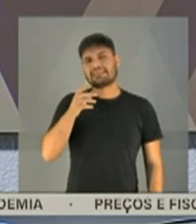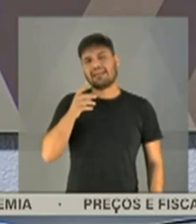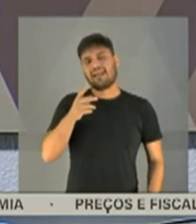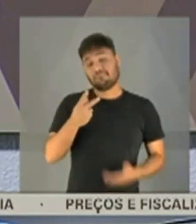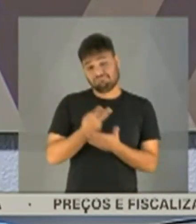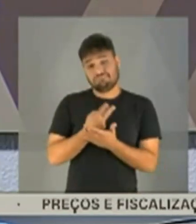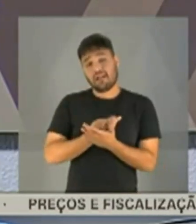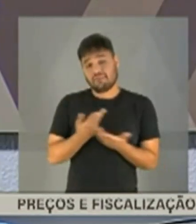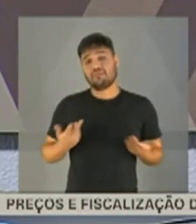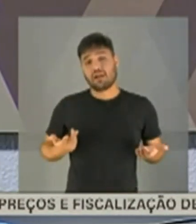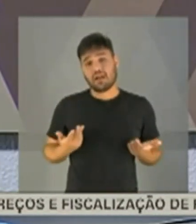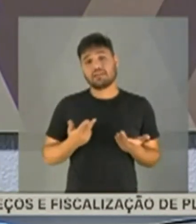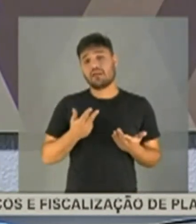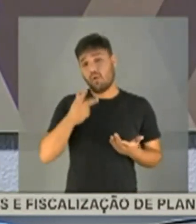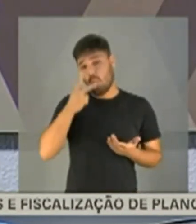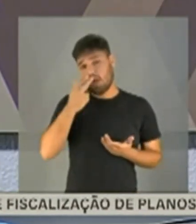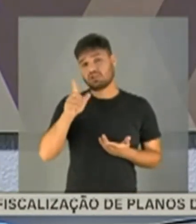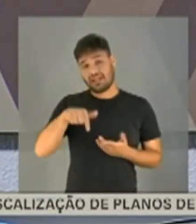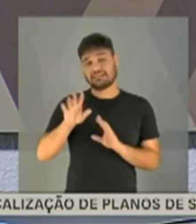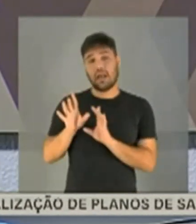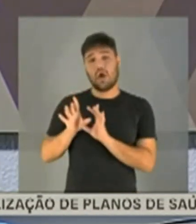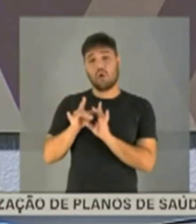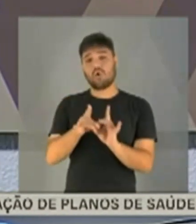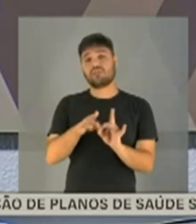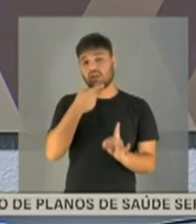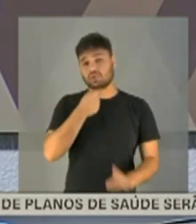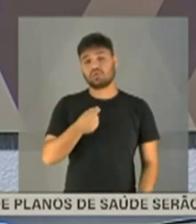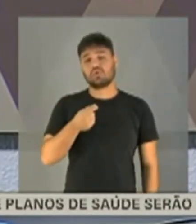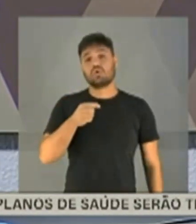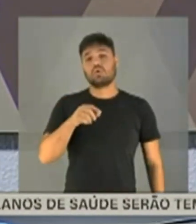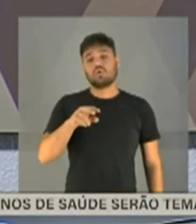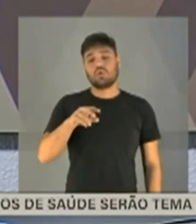equivocada. Talvez fosse esse o contexto mesmo que o Dr.